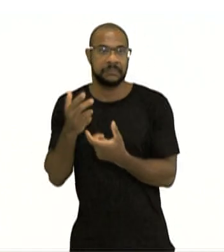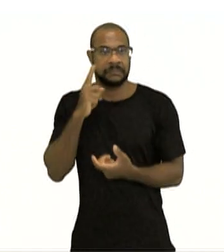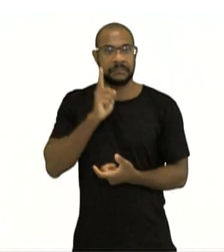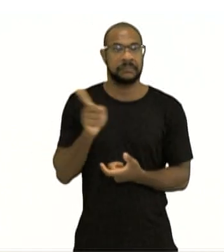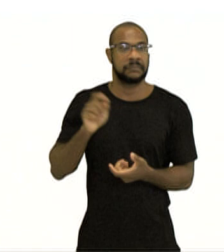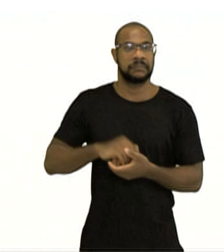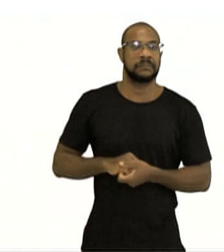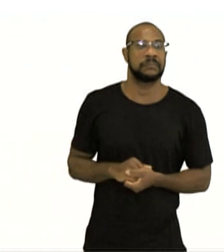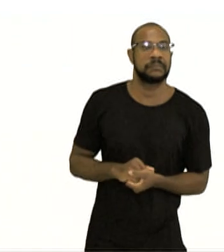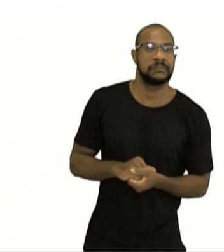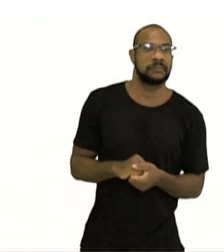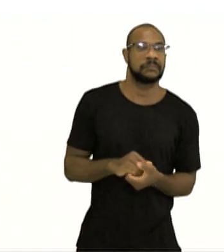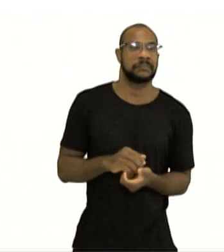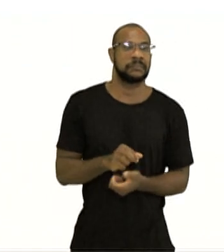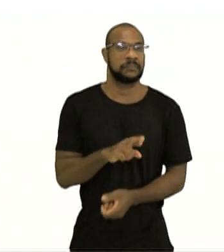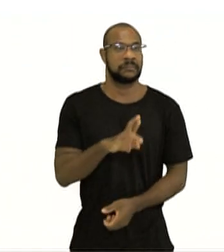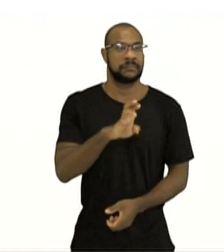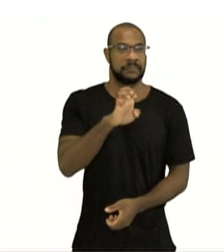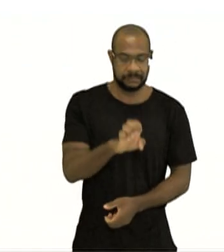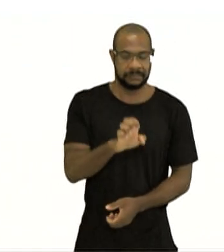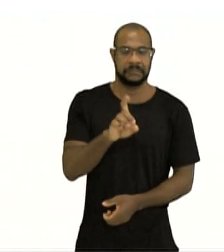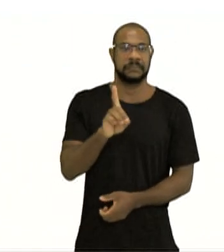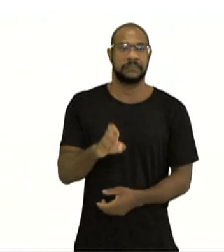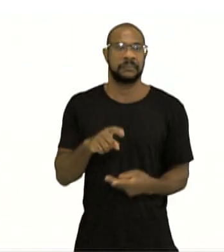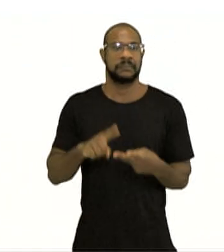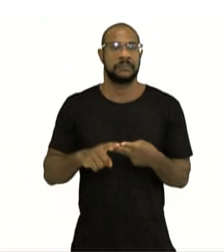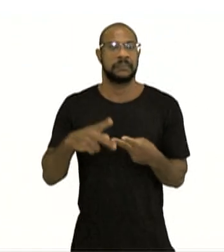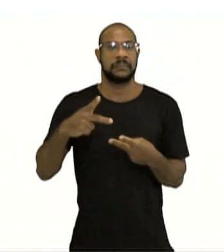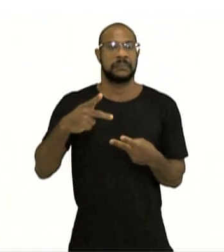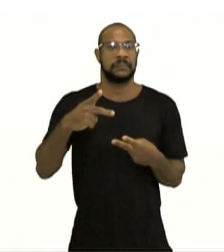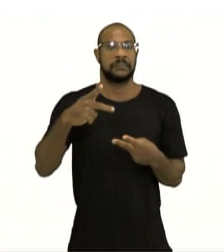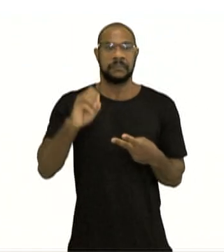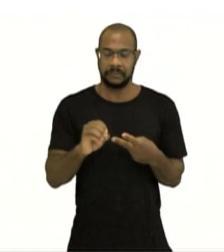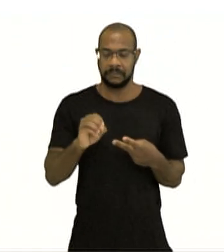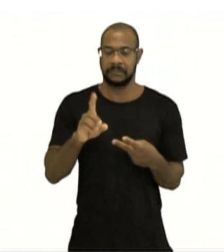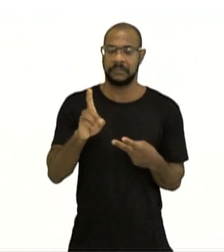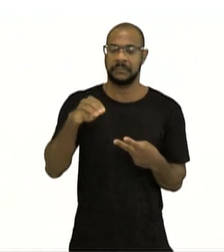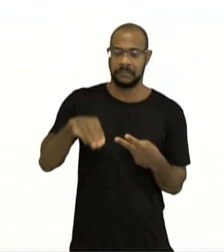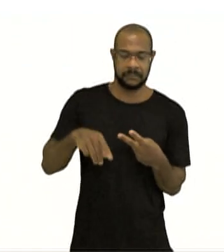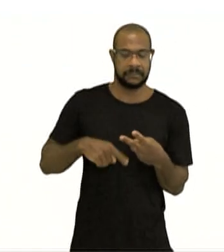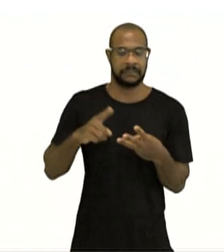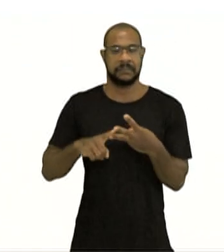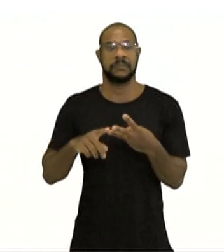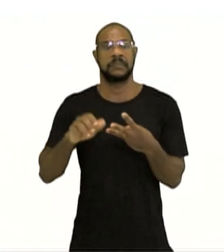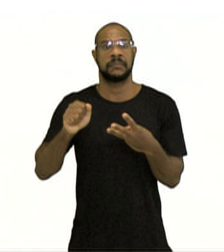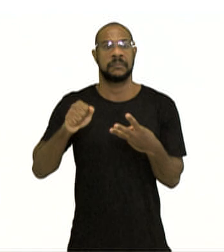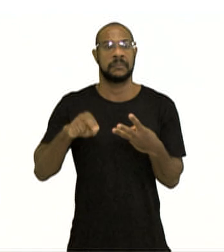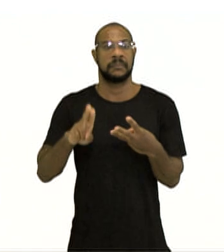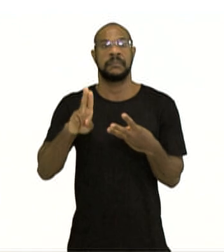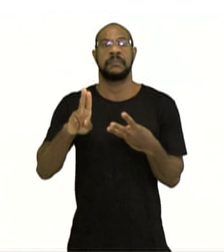ó. Rede, podem, aulas. É a